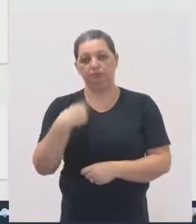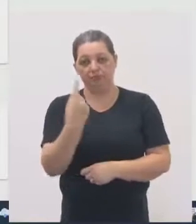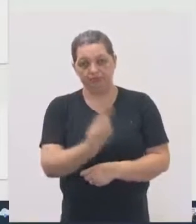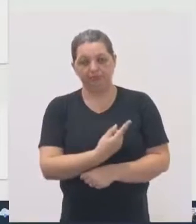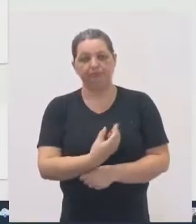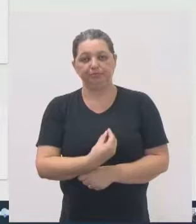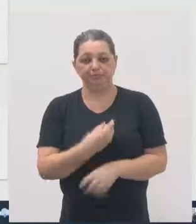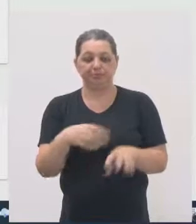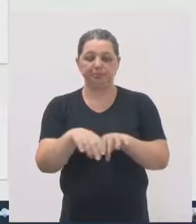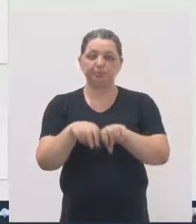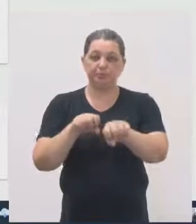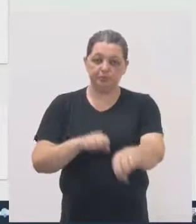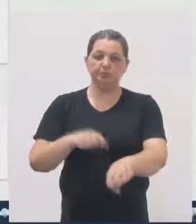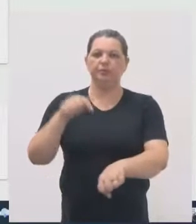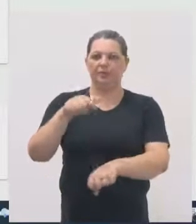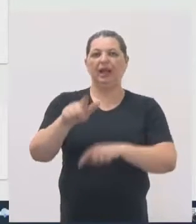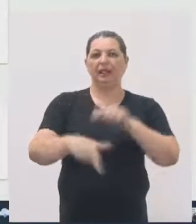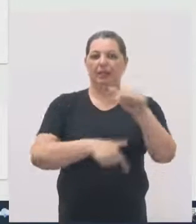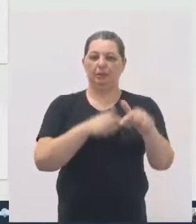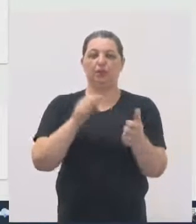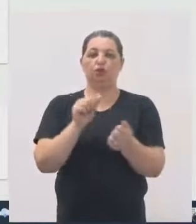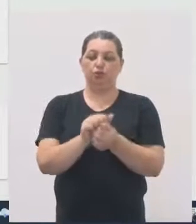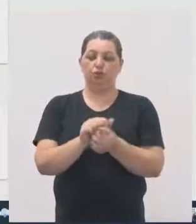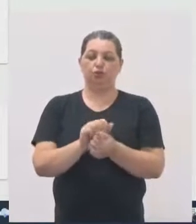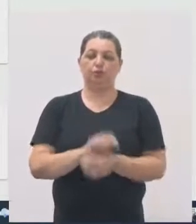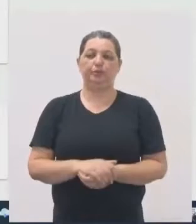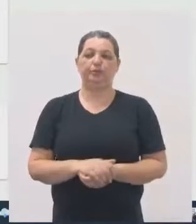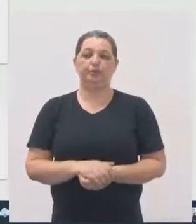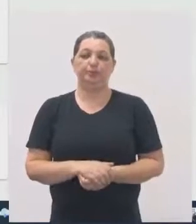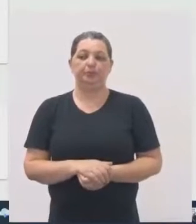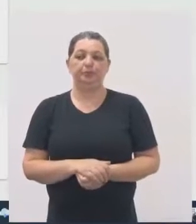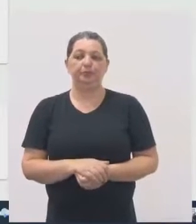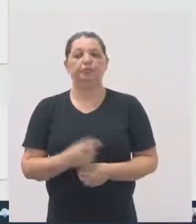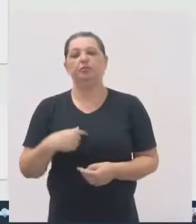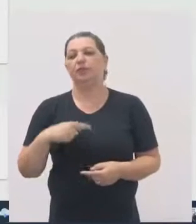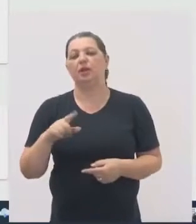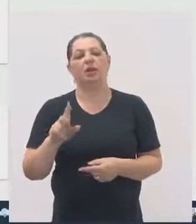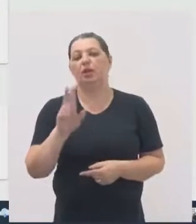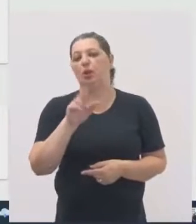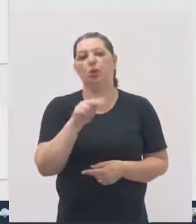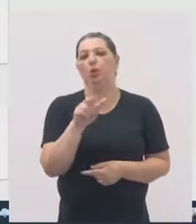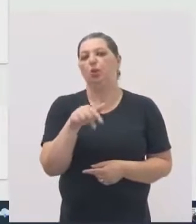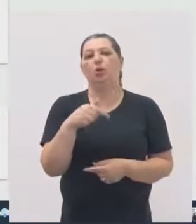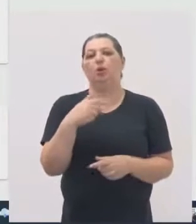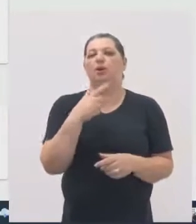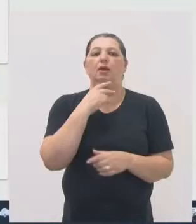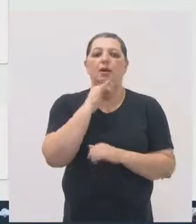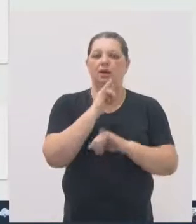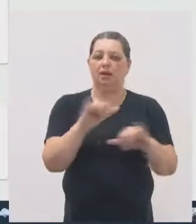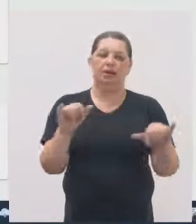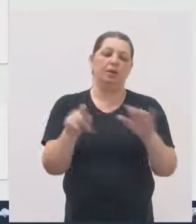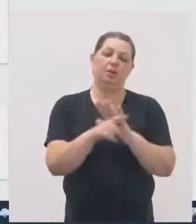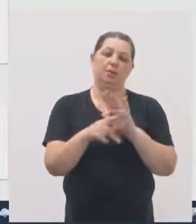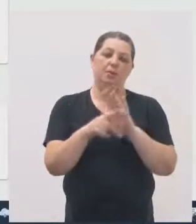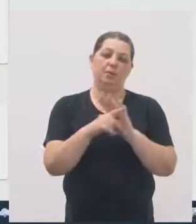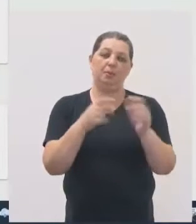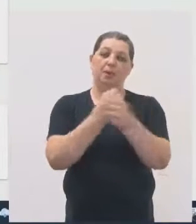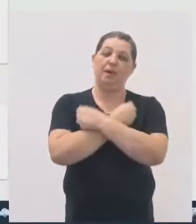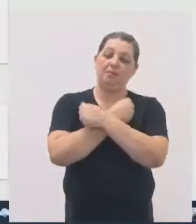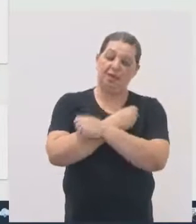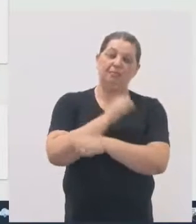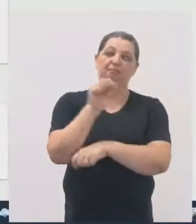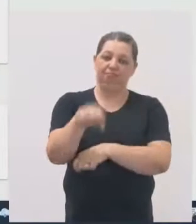a formação, o Alceu trabalha aqui comigo, gente, e ele falou assim, você nunca manda um abraço para mim, então Alceu, ficou aí o abraço. É isso